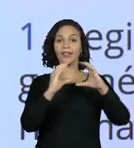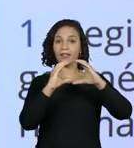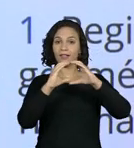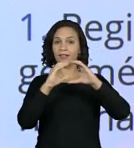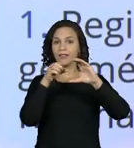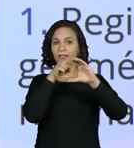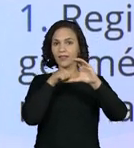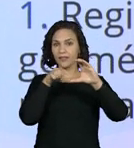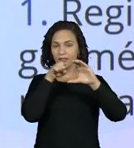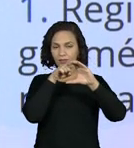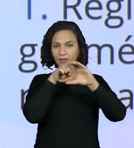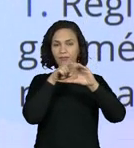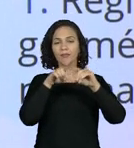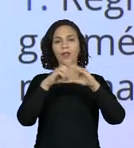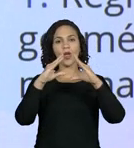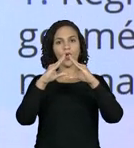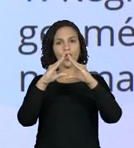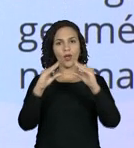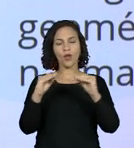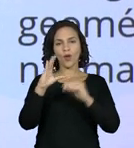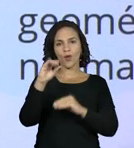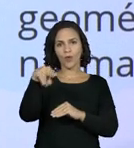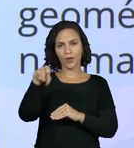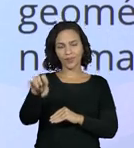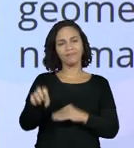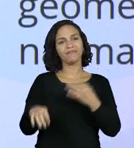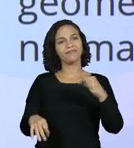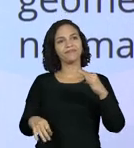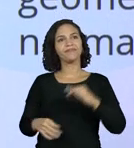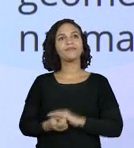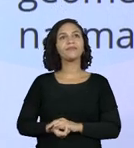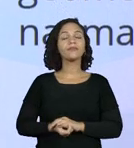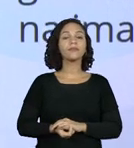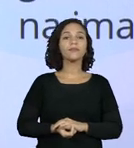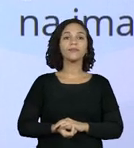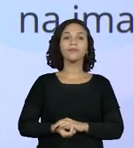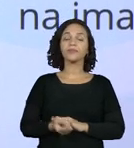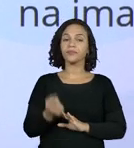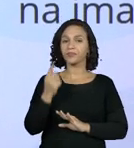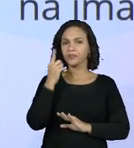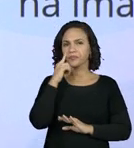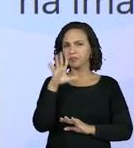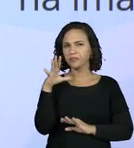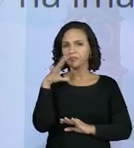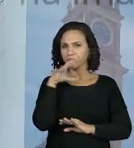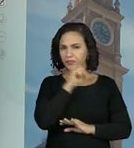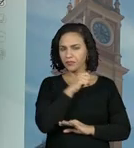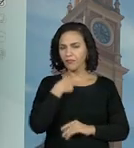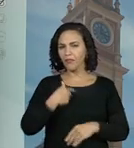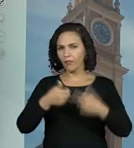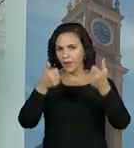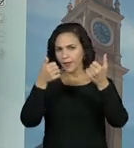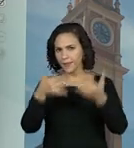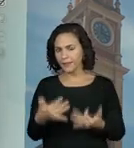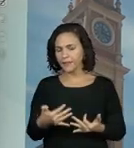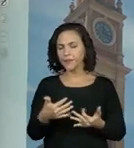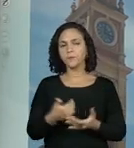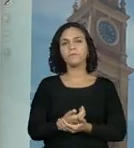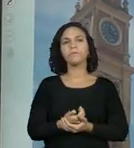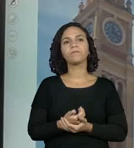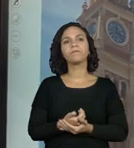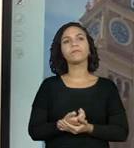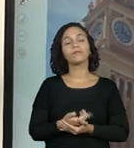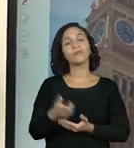Exato, turma. É isso aí. Então, vamos lá. Deixa eu só rapidinho esclarecer uma coisa para vocês, tá bem? Nós